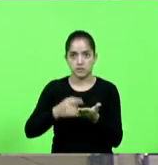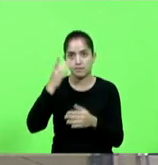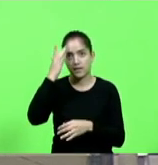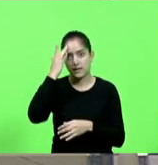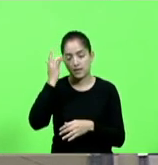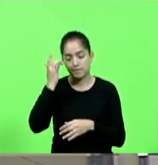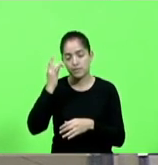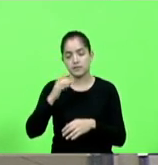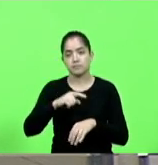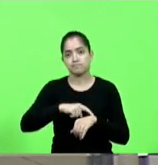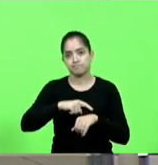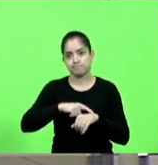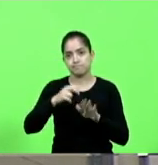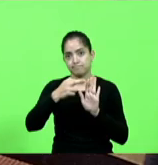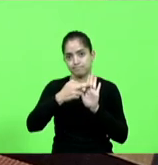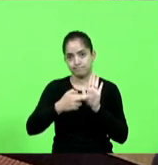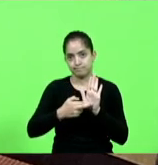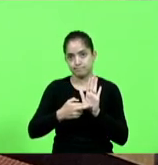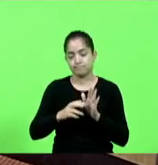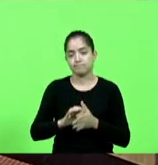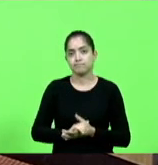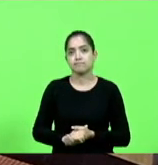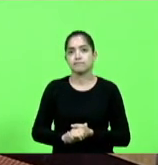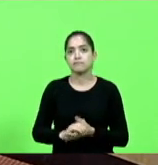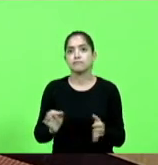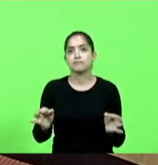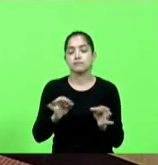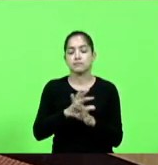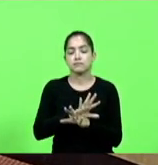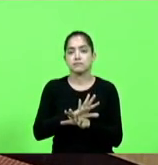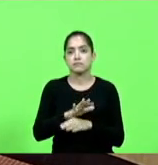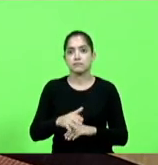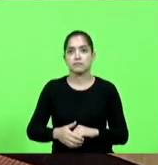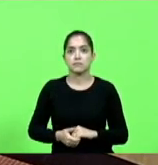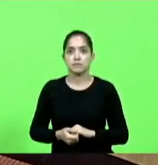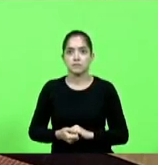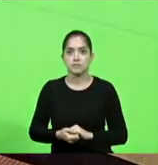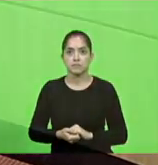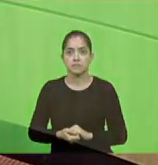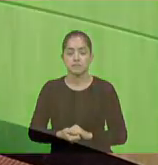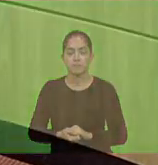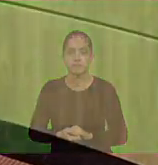para amanhã no horário regimental. Está encerrada a presente sessão. Apoca, Inscreva-se. Apoca, Inscreva